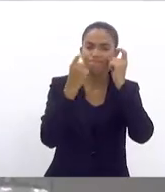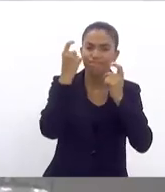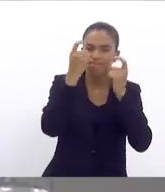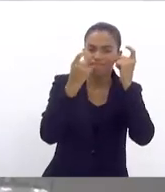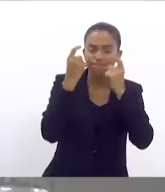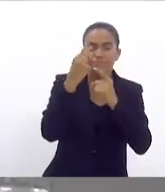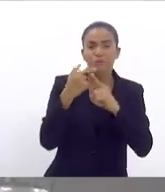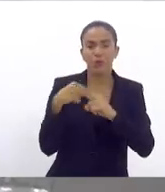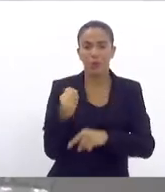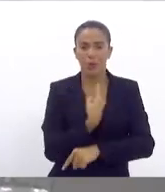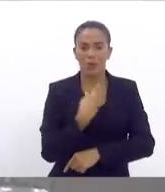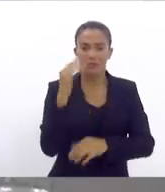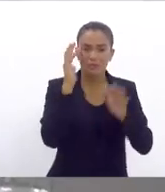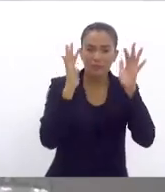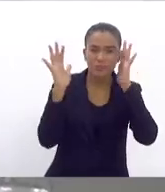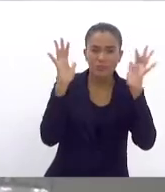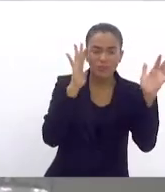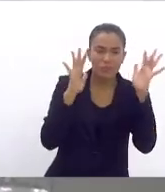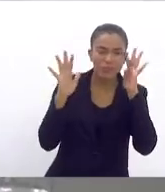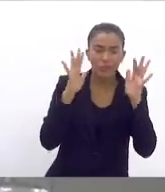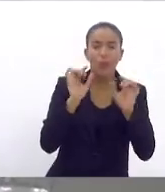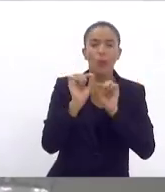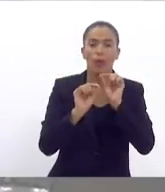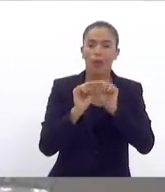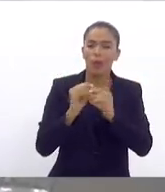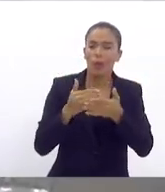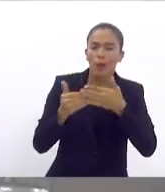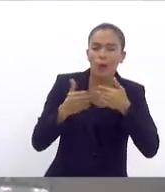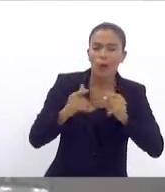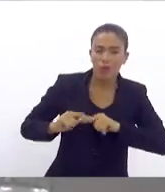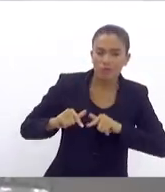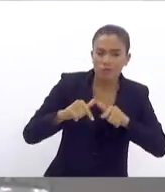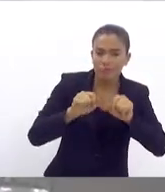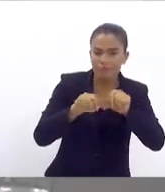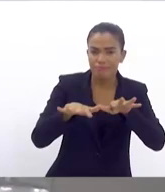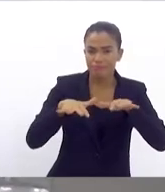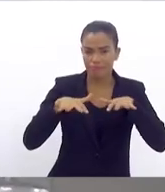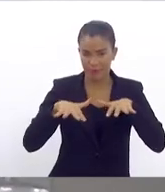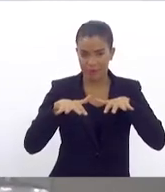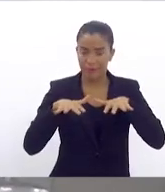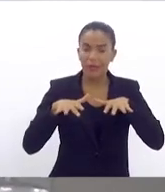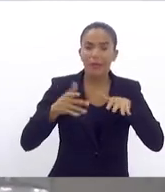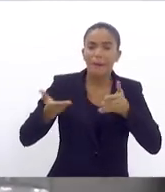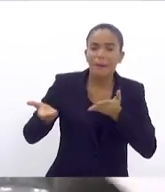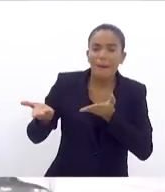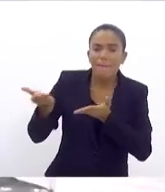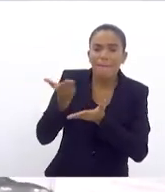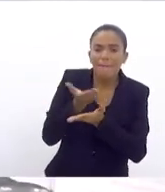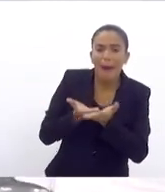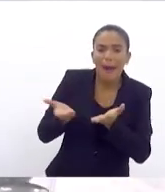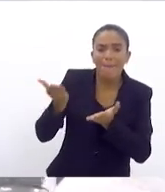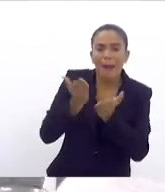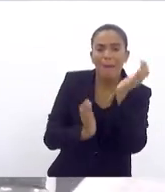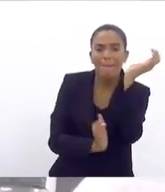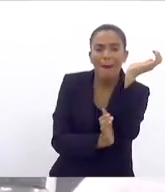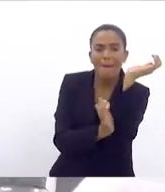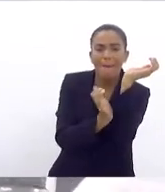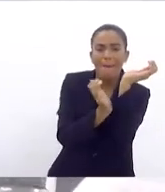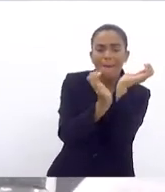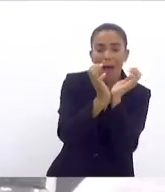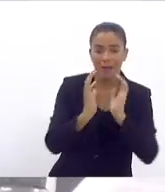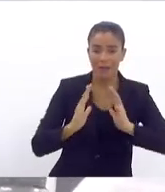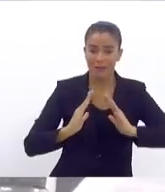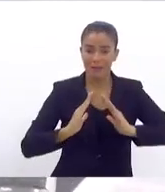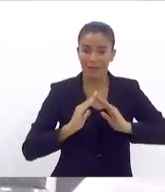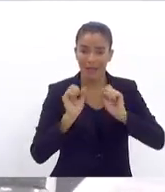gente imagina é que qualquer iniciativa parlamentar, tramitando na casa, os deputados são muito, deputados e deputadas,